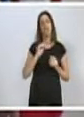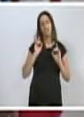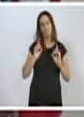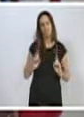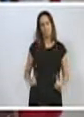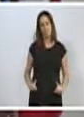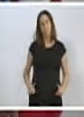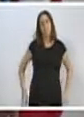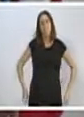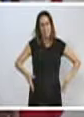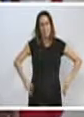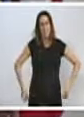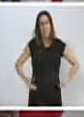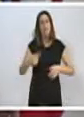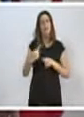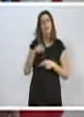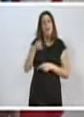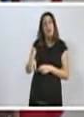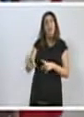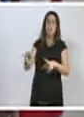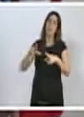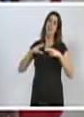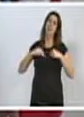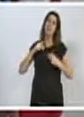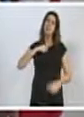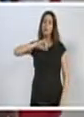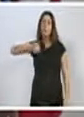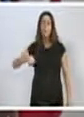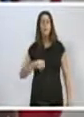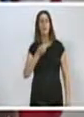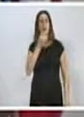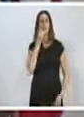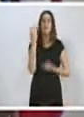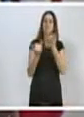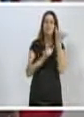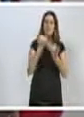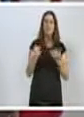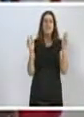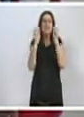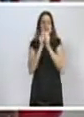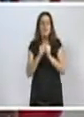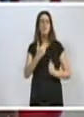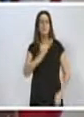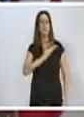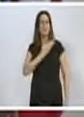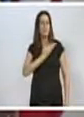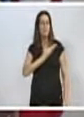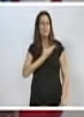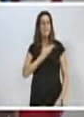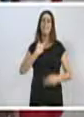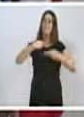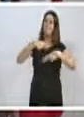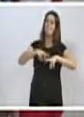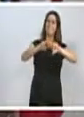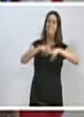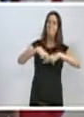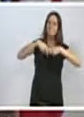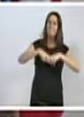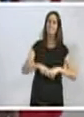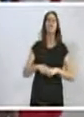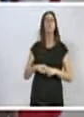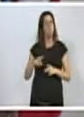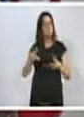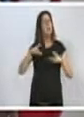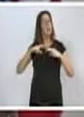Esta criança também merece ter a oportunidade de brincar com seus amiguinhos, com seus irmãos, com sua família.